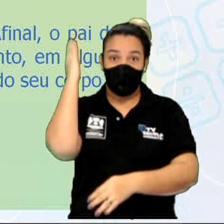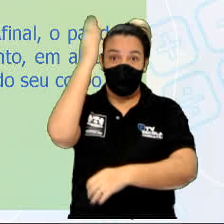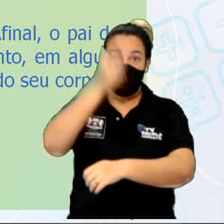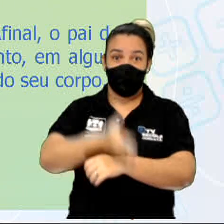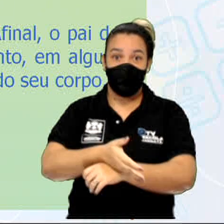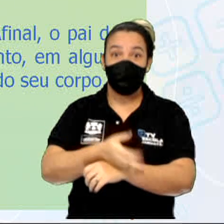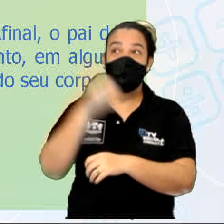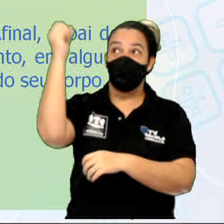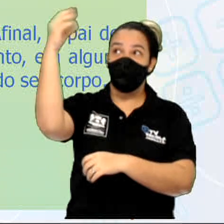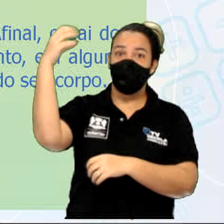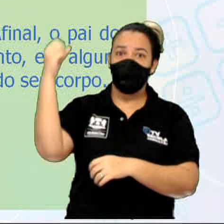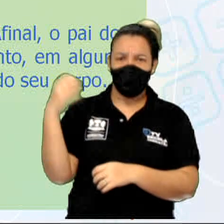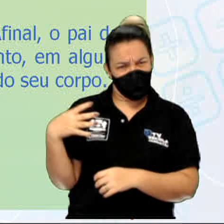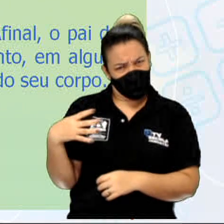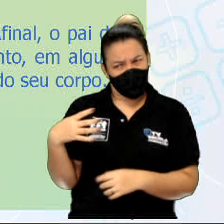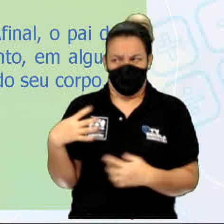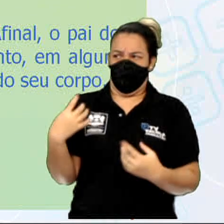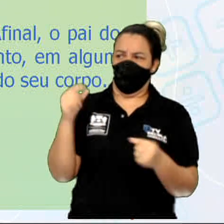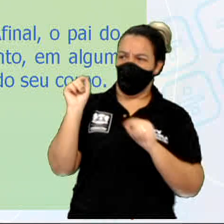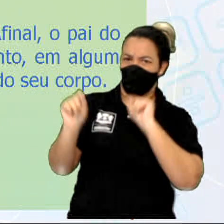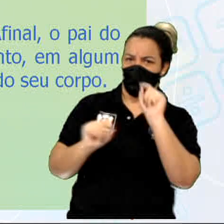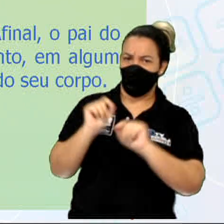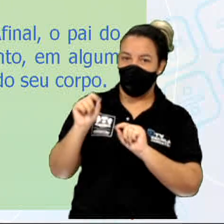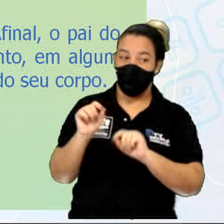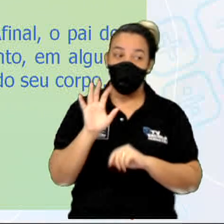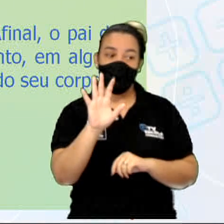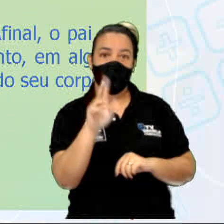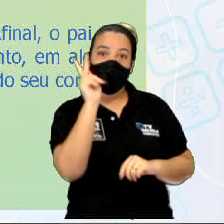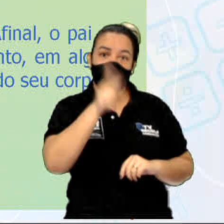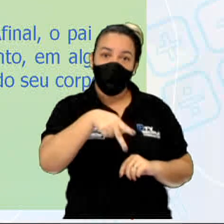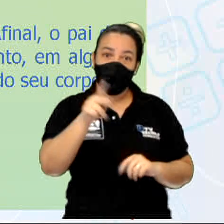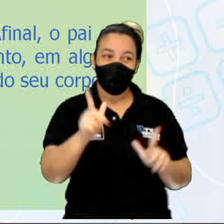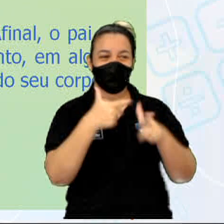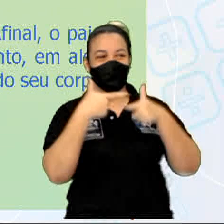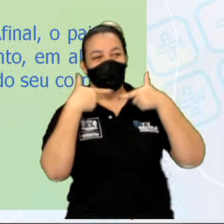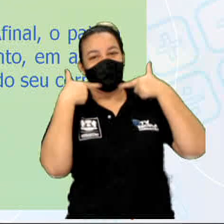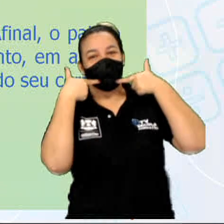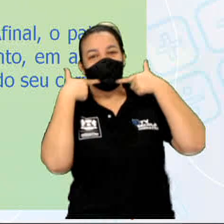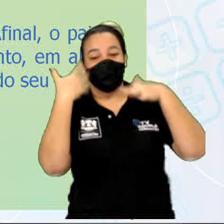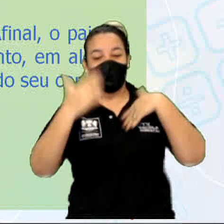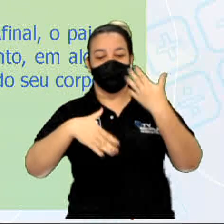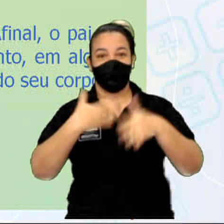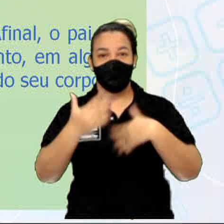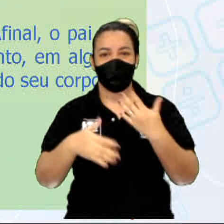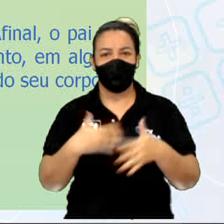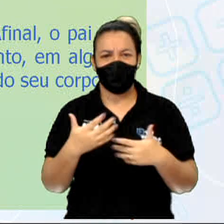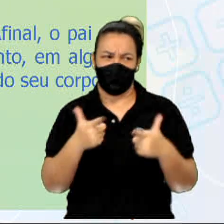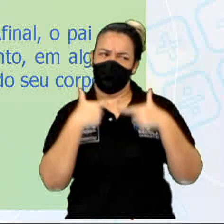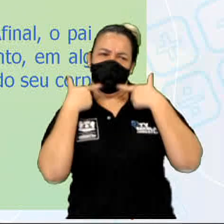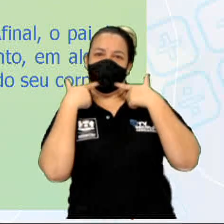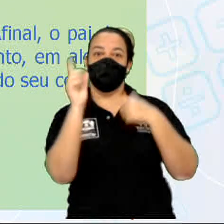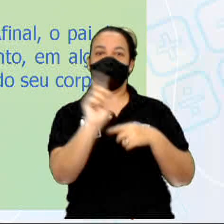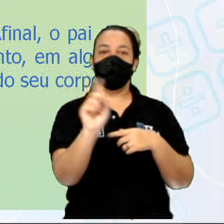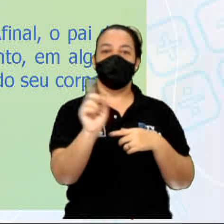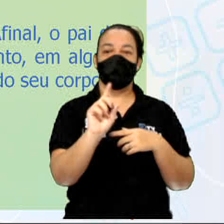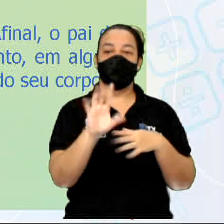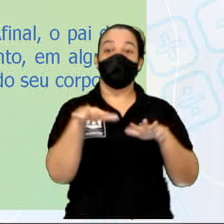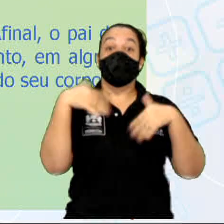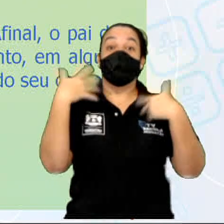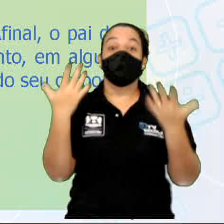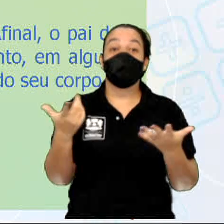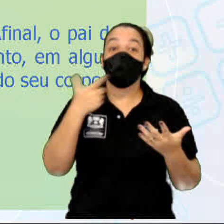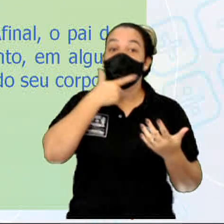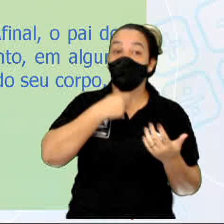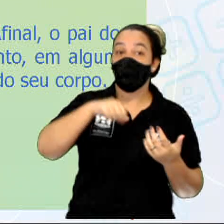atravessou a sinaleira e peixou. A professora sorriu. Depois achou que não era caso para sorrir. Afinal, o pai do